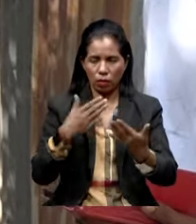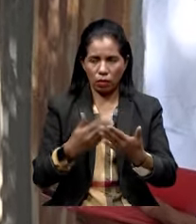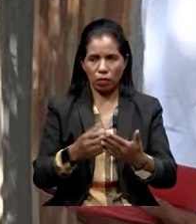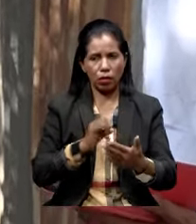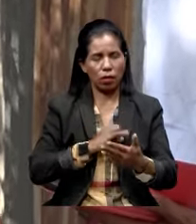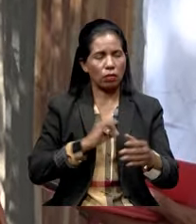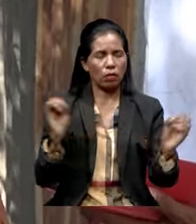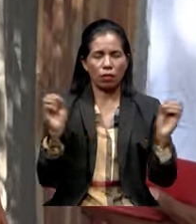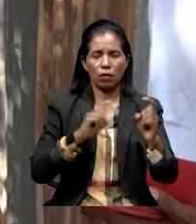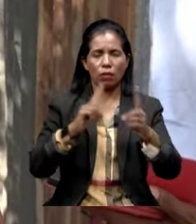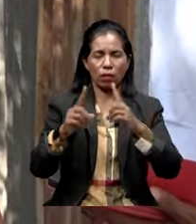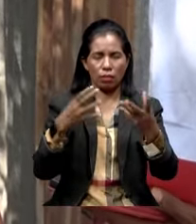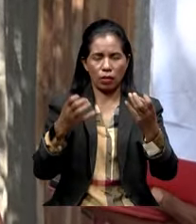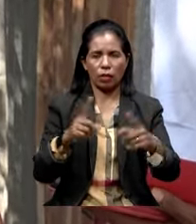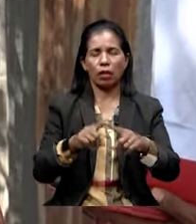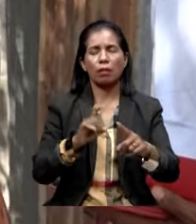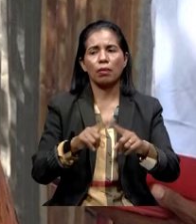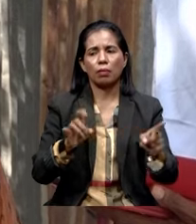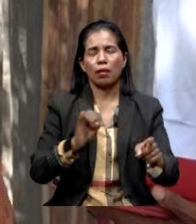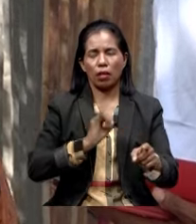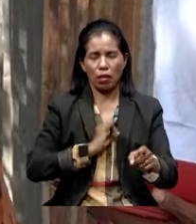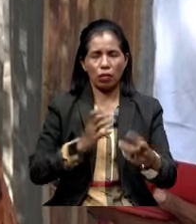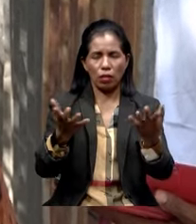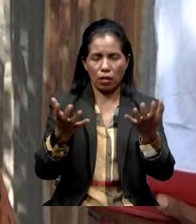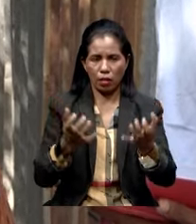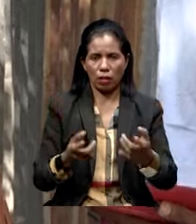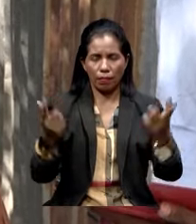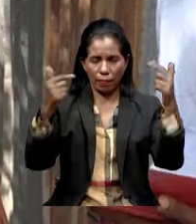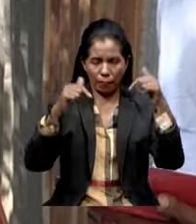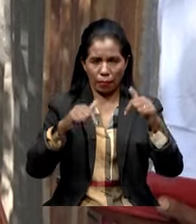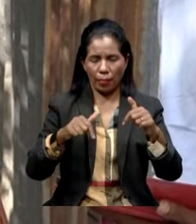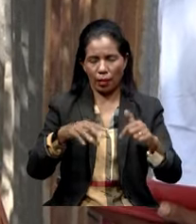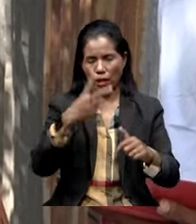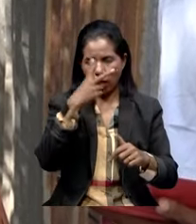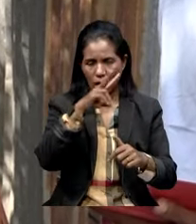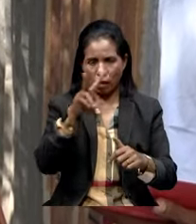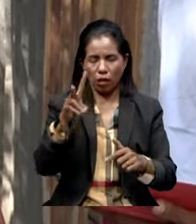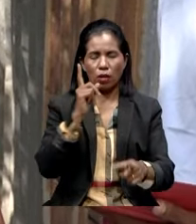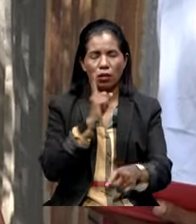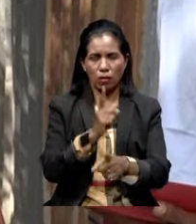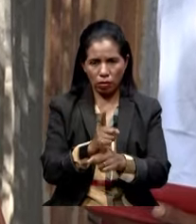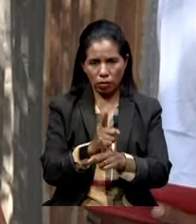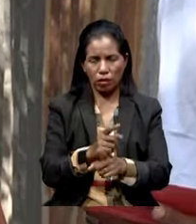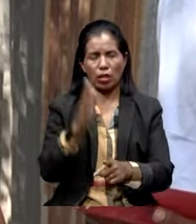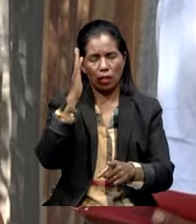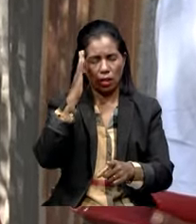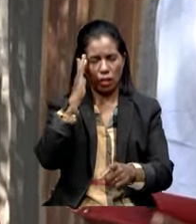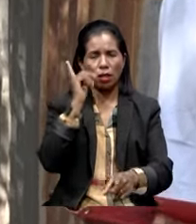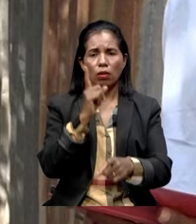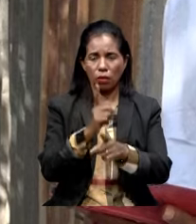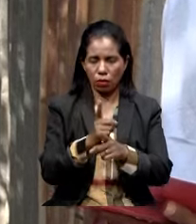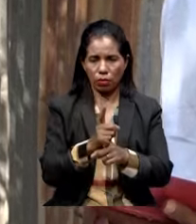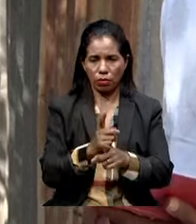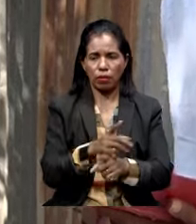uma coisa que eu levar aqui, né? Mas bem, há uma cara mais observa direita, a cara que tem direita, afinal, los